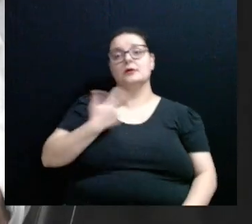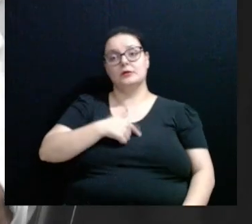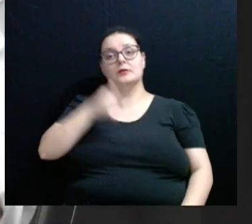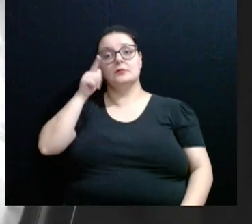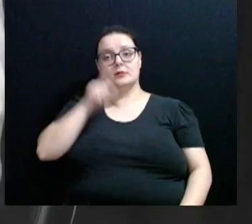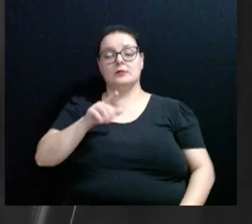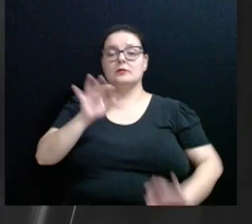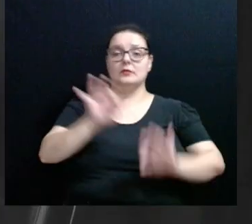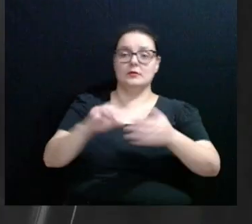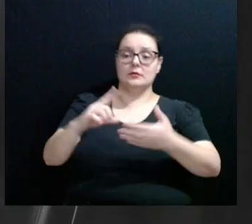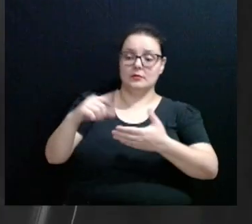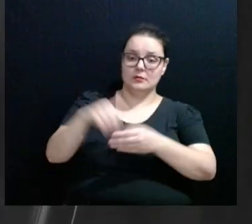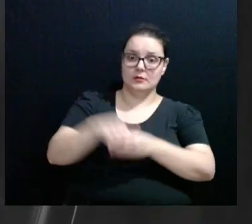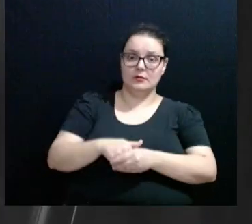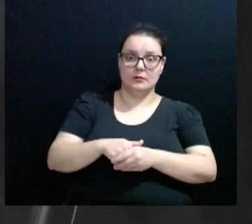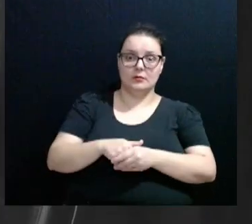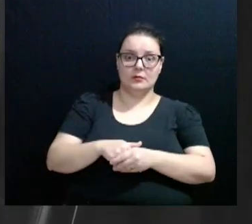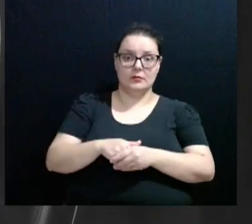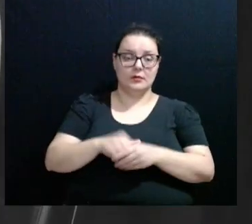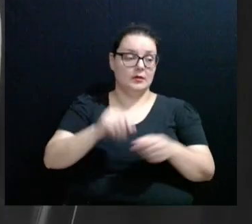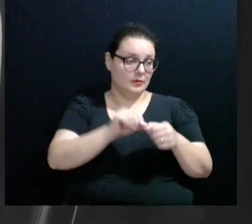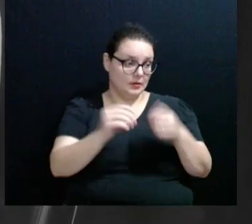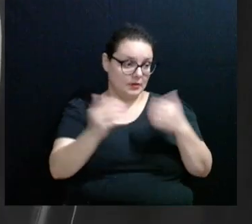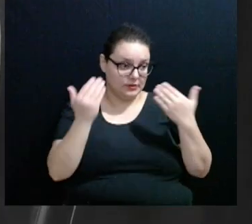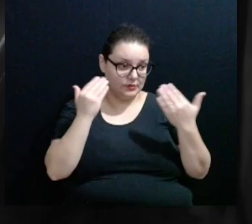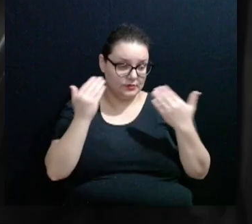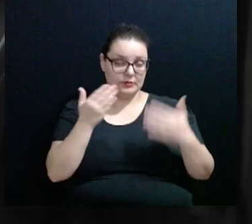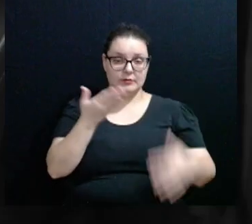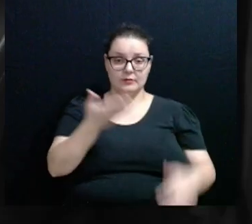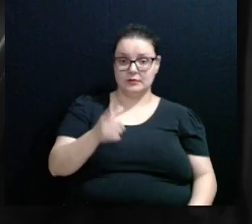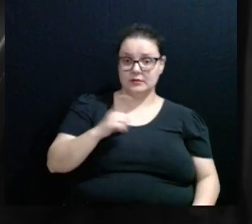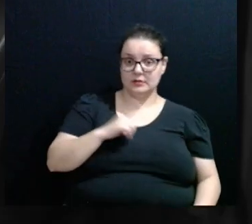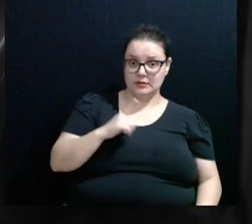essa eleição. Fazendo uma comparação, você teve que